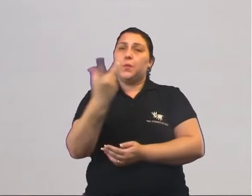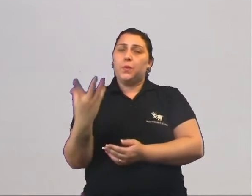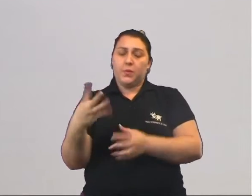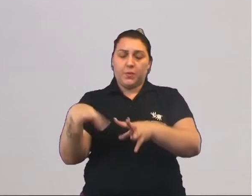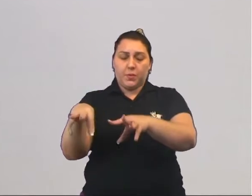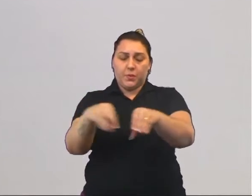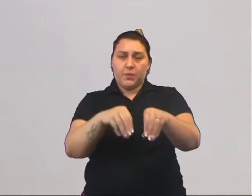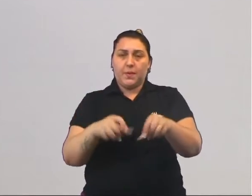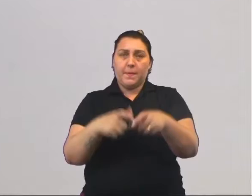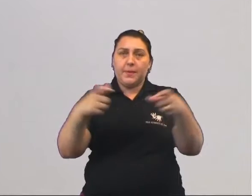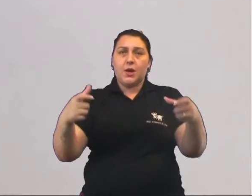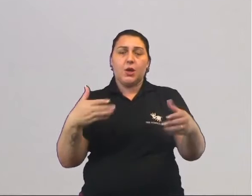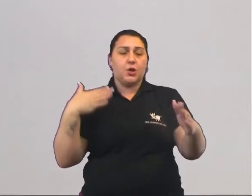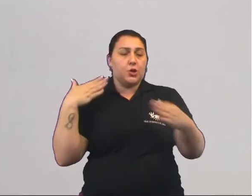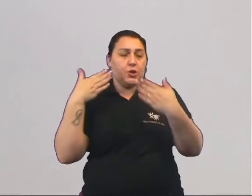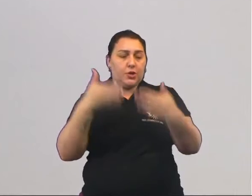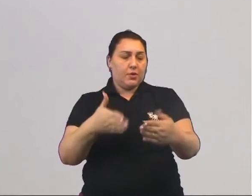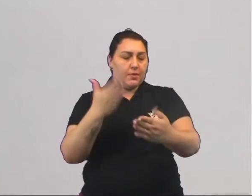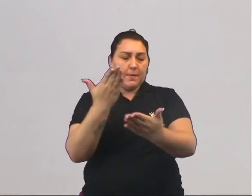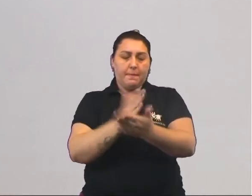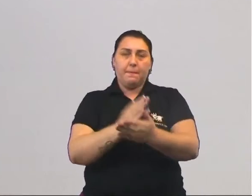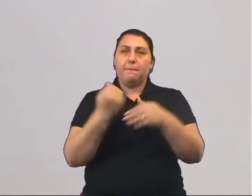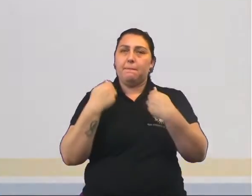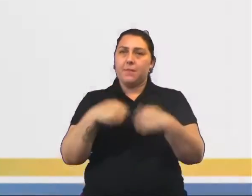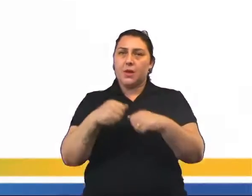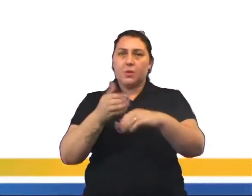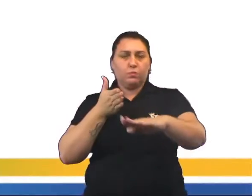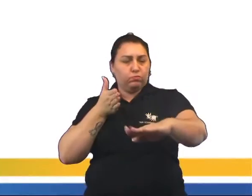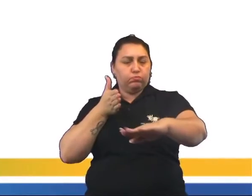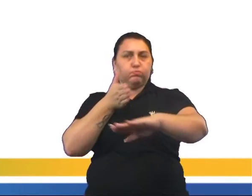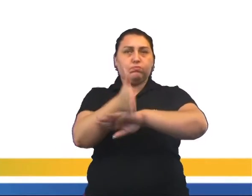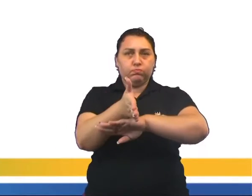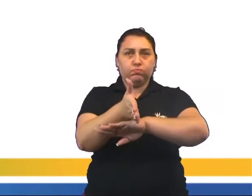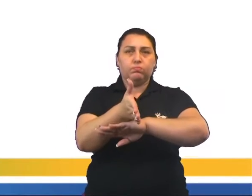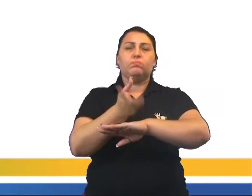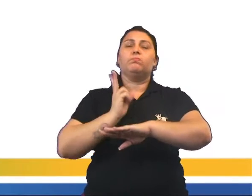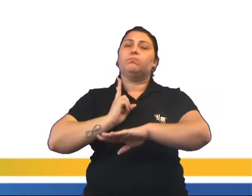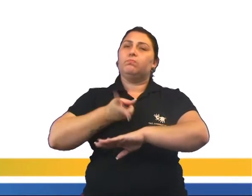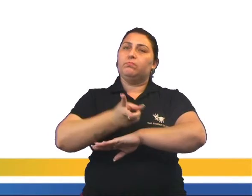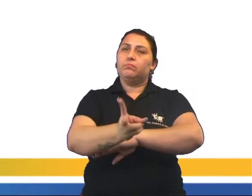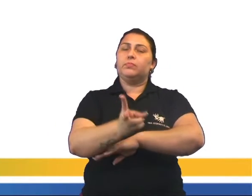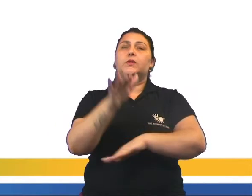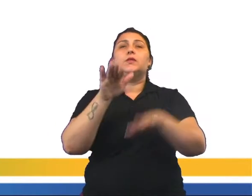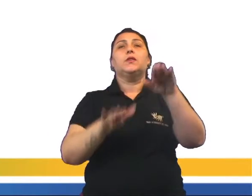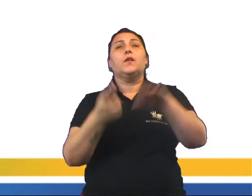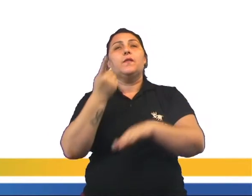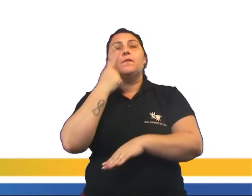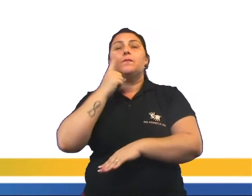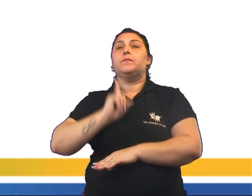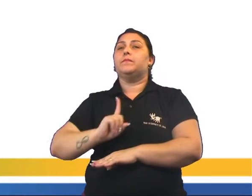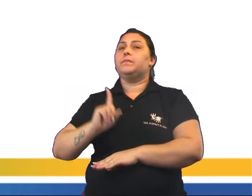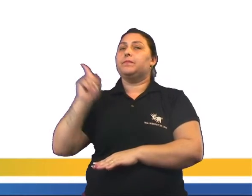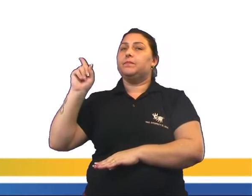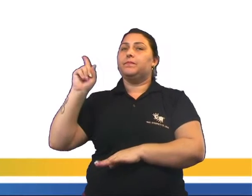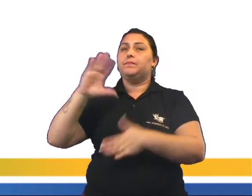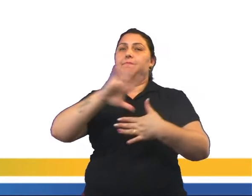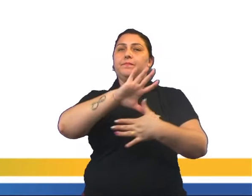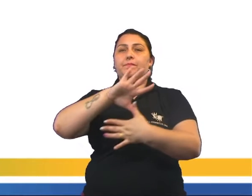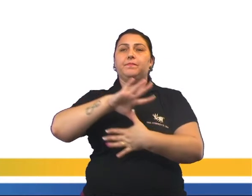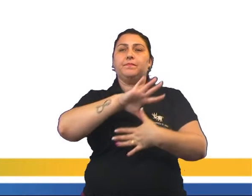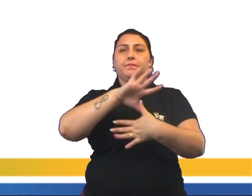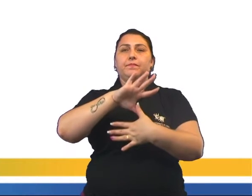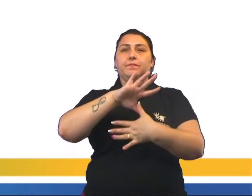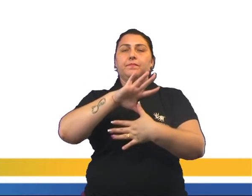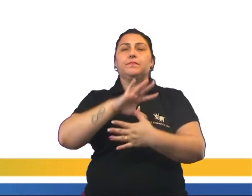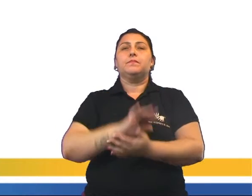terras? Chegou na fronteira e precisou, eles avançam. Eles acabam avançando conforme vocês observam aí no mapa, né, a